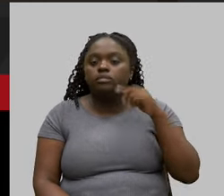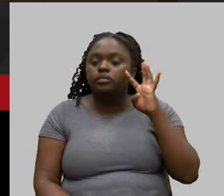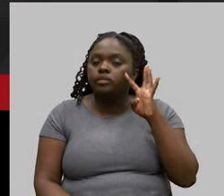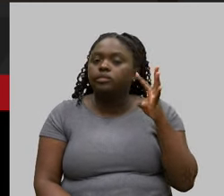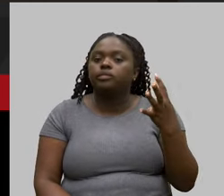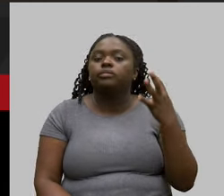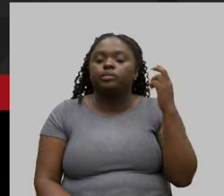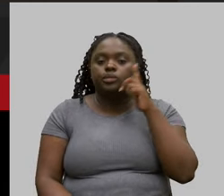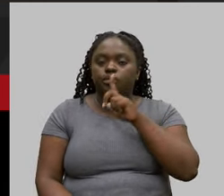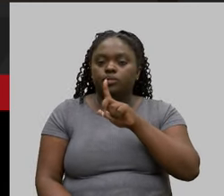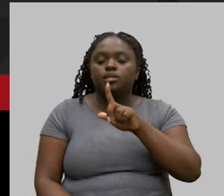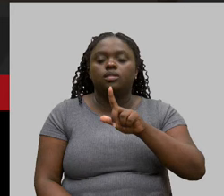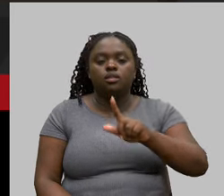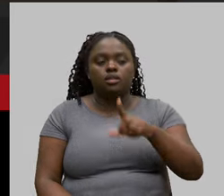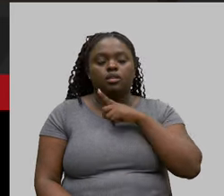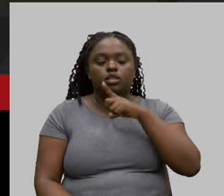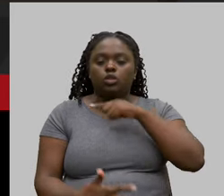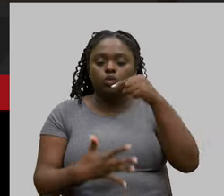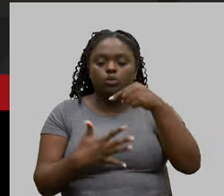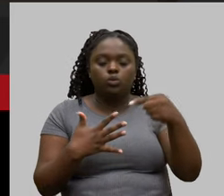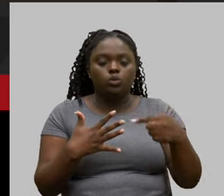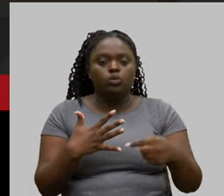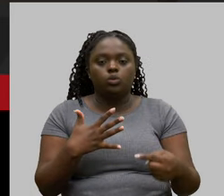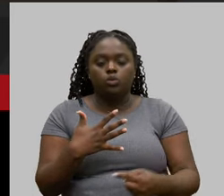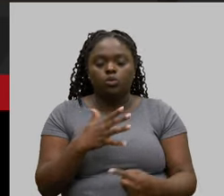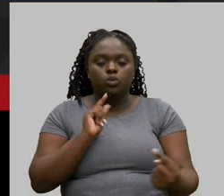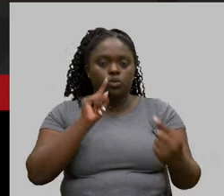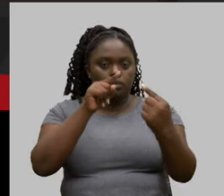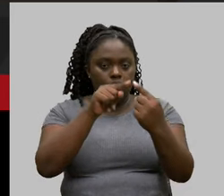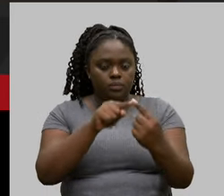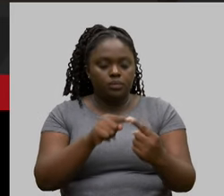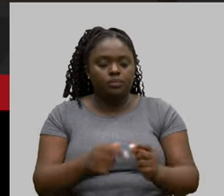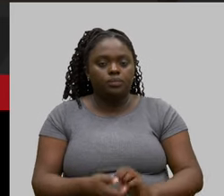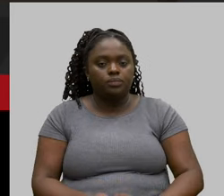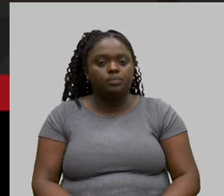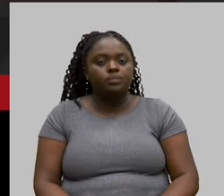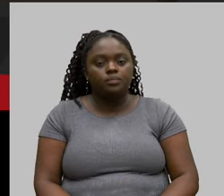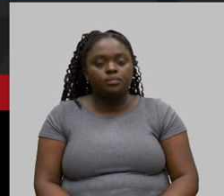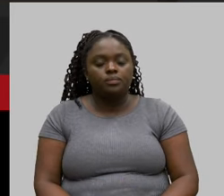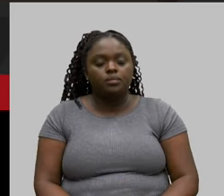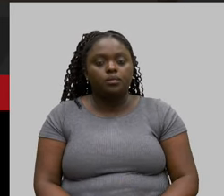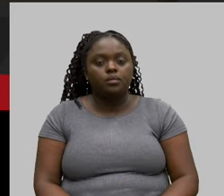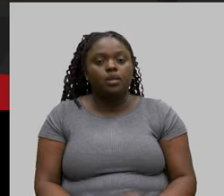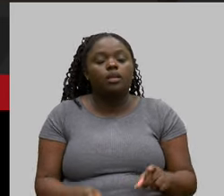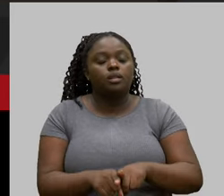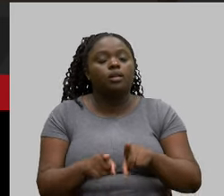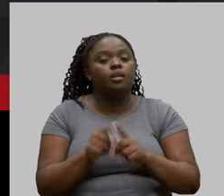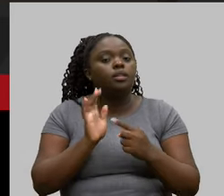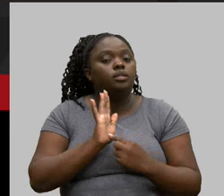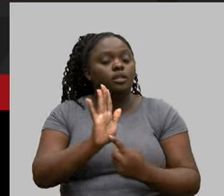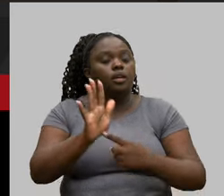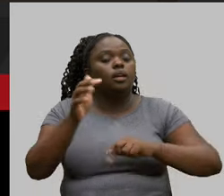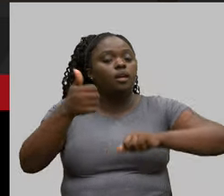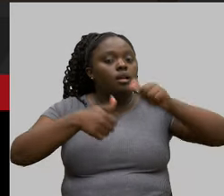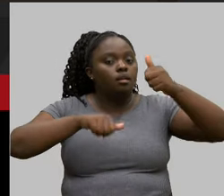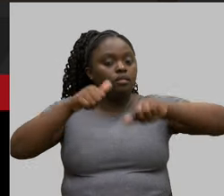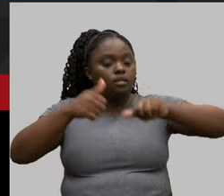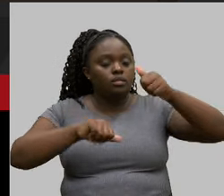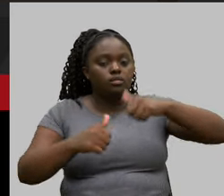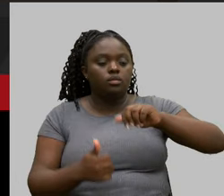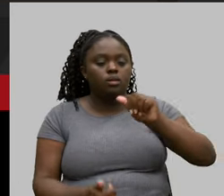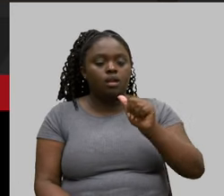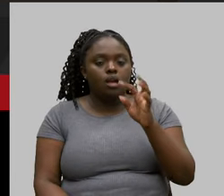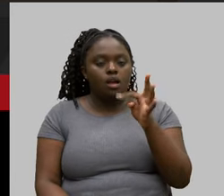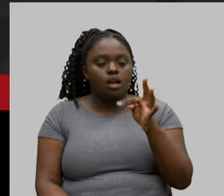eu conseguir Honrar com todos os benefícios outra coisa que a gente destaca é que a avaliação autorial não só me me